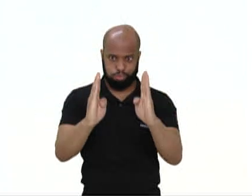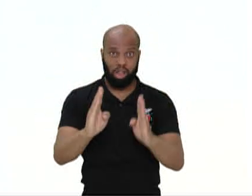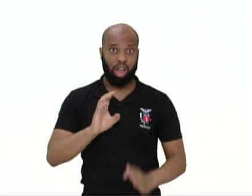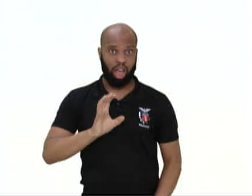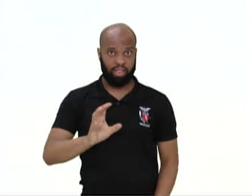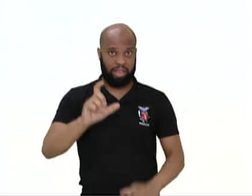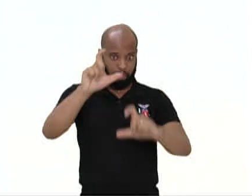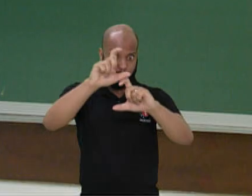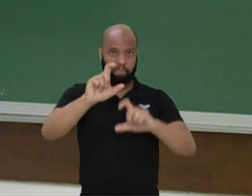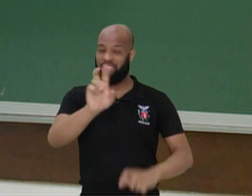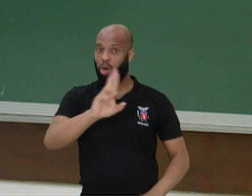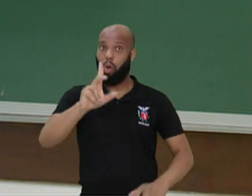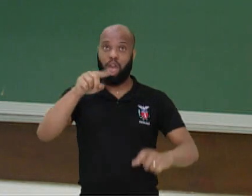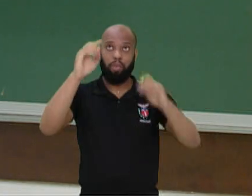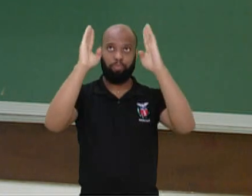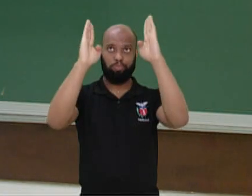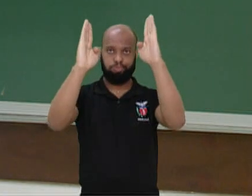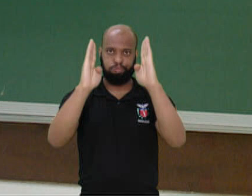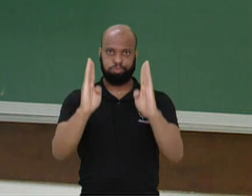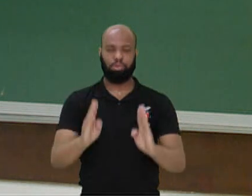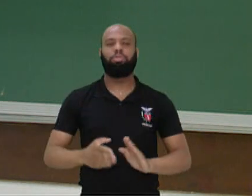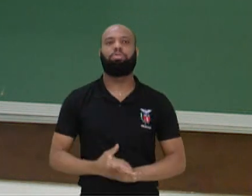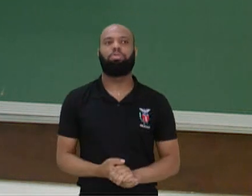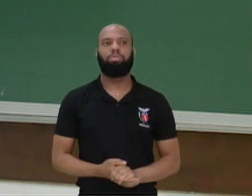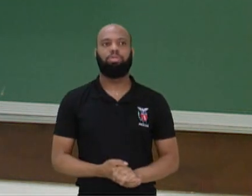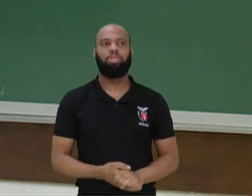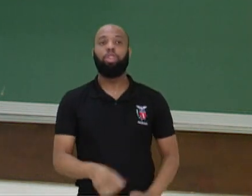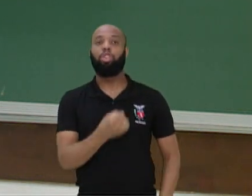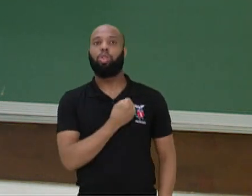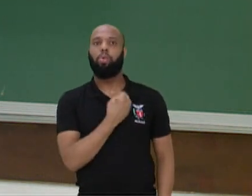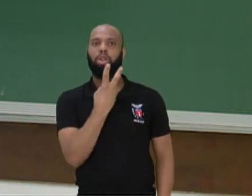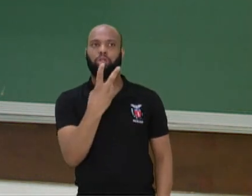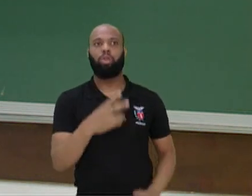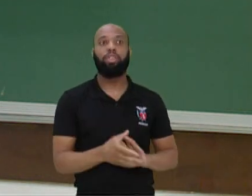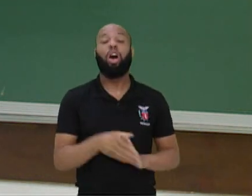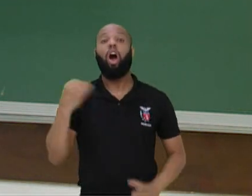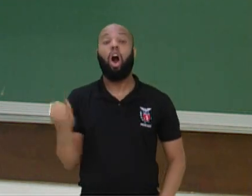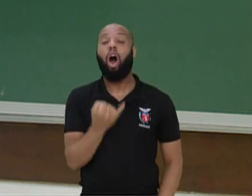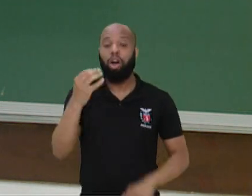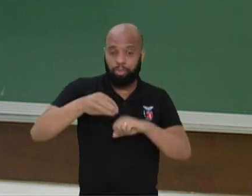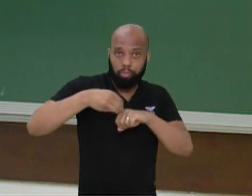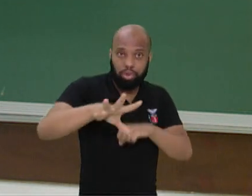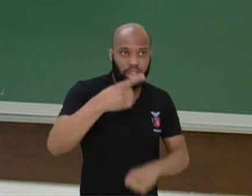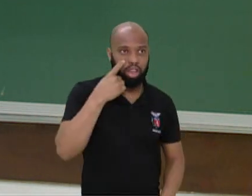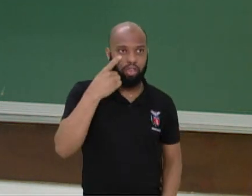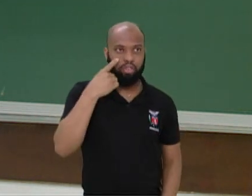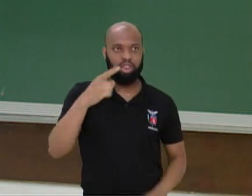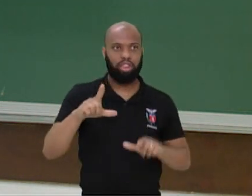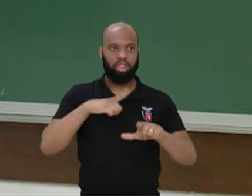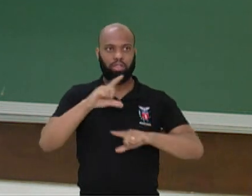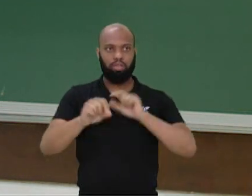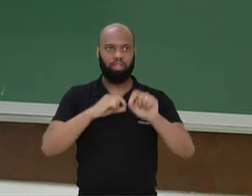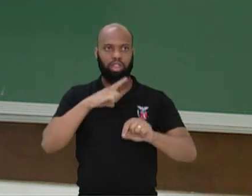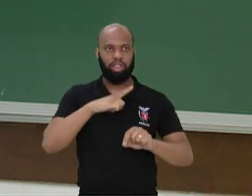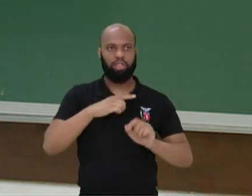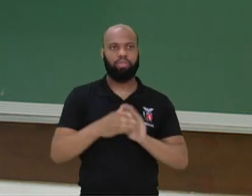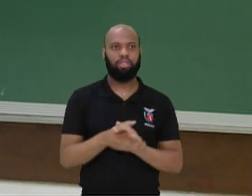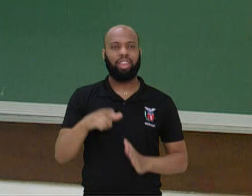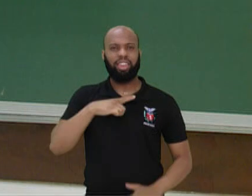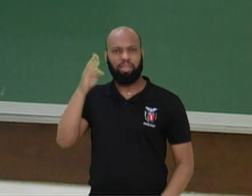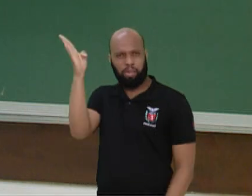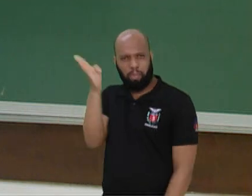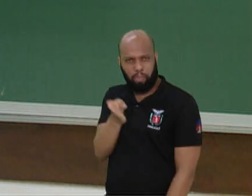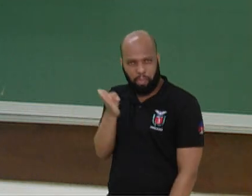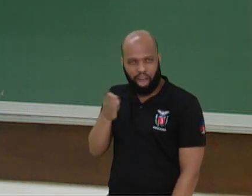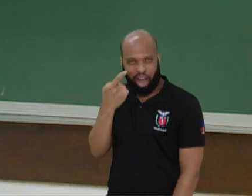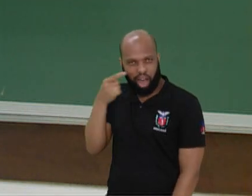um embaixo do outro. E o número 2? Importante lembrar. Olha aqui nessa frase. La muerte era la muerte, aí tem uma